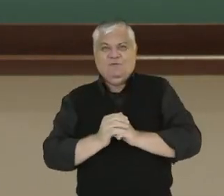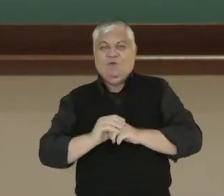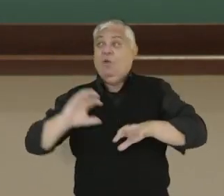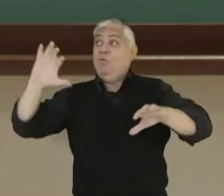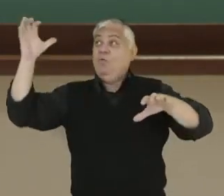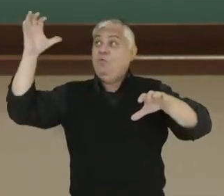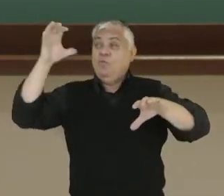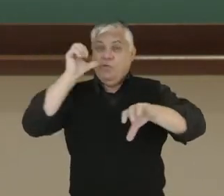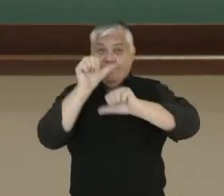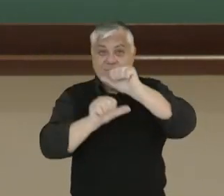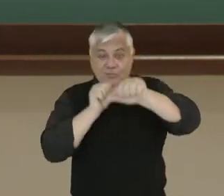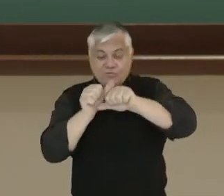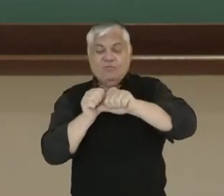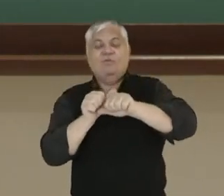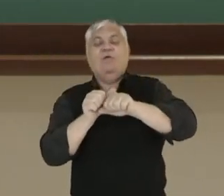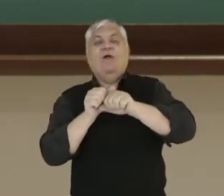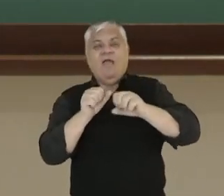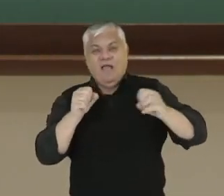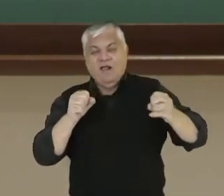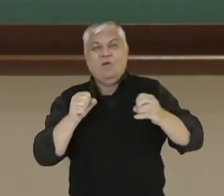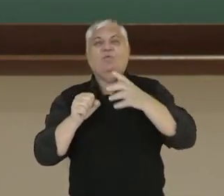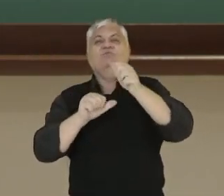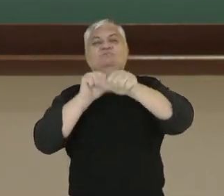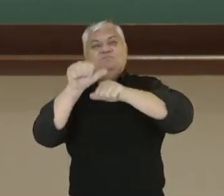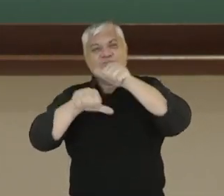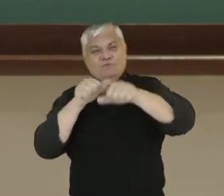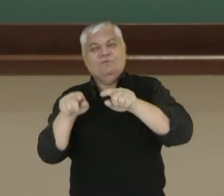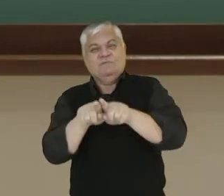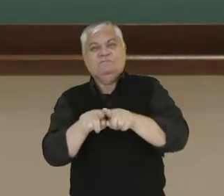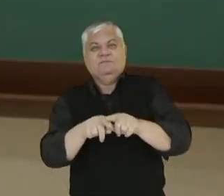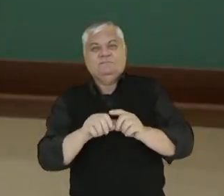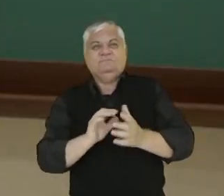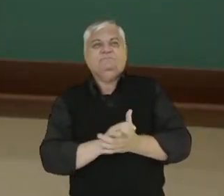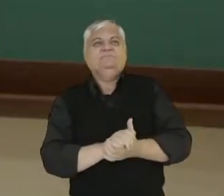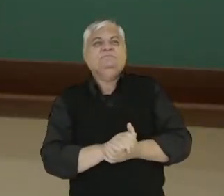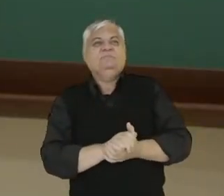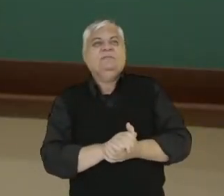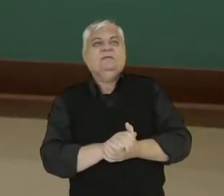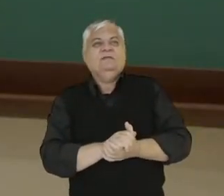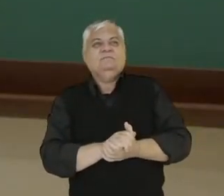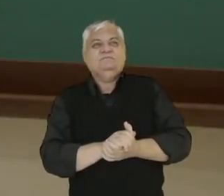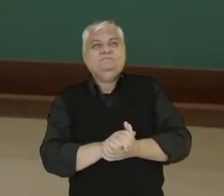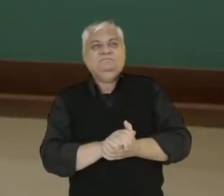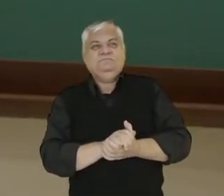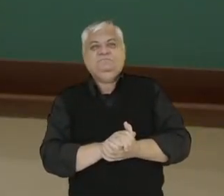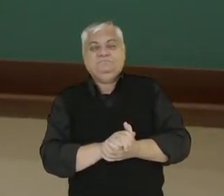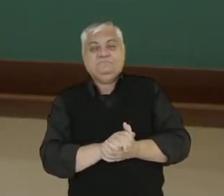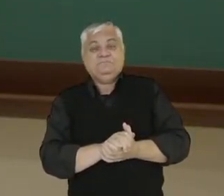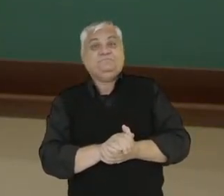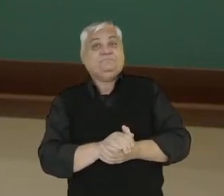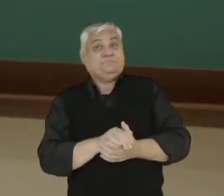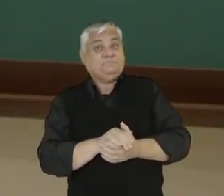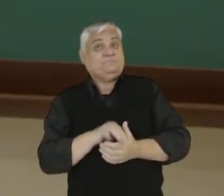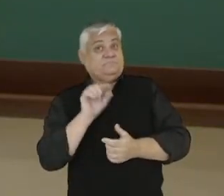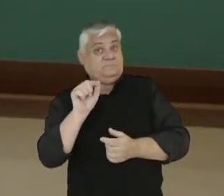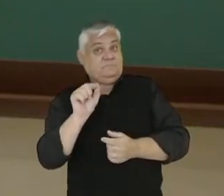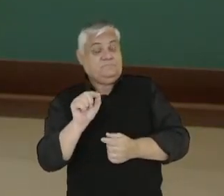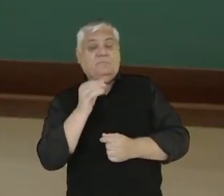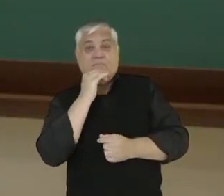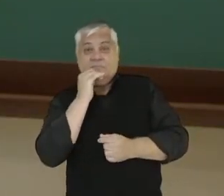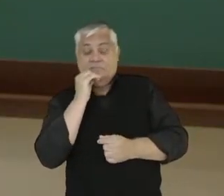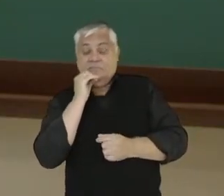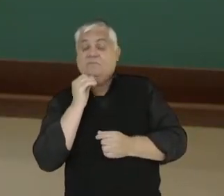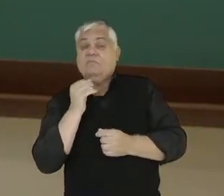com certeza a luz sofreu a refração. Pessoal, vale destacar o seguinte, um detalhe